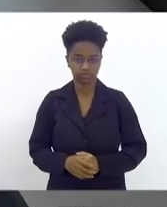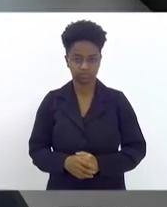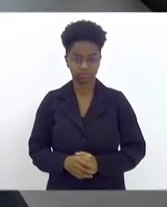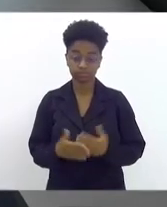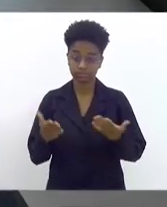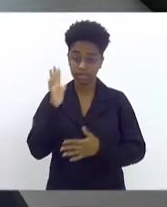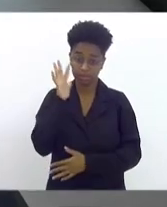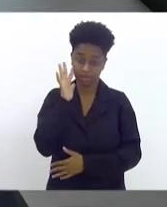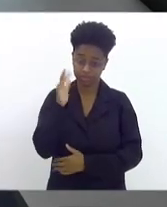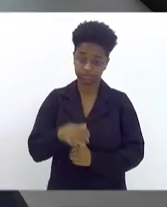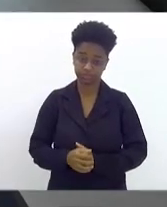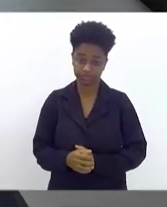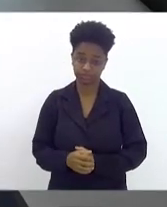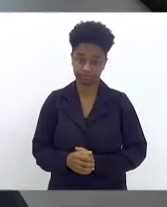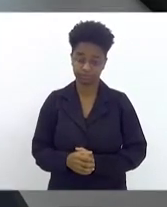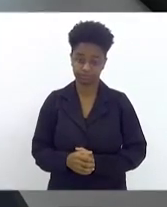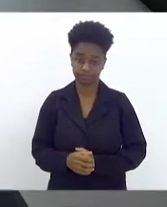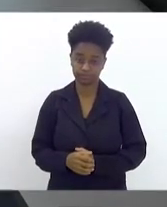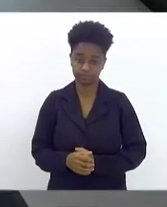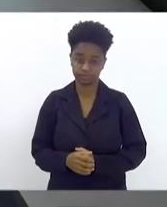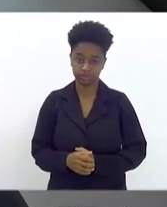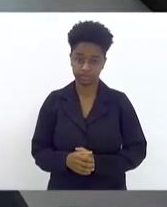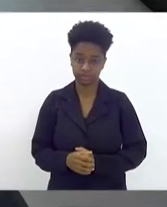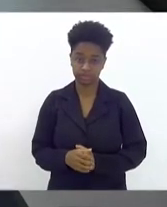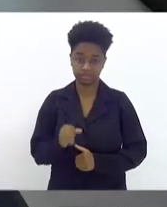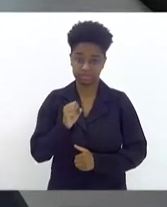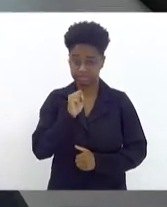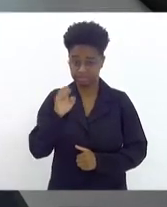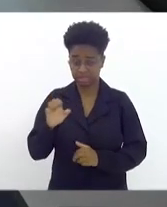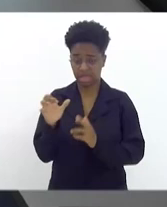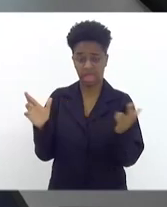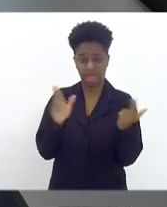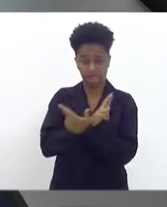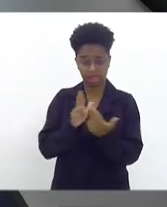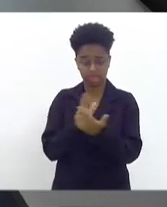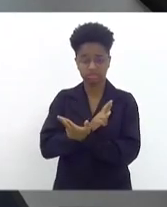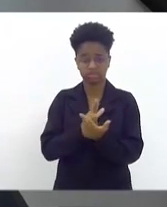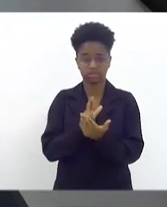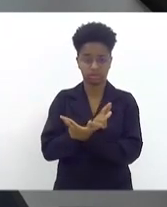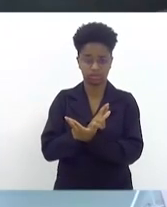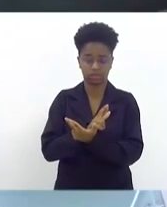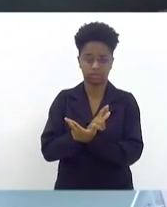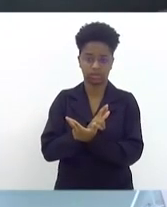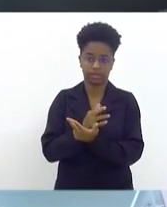Você imagina, então, quando há uma longínqua relação, né, de um